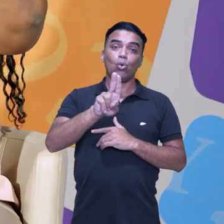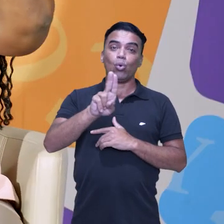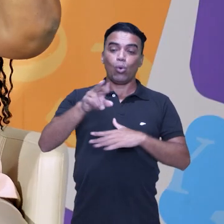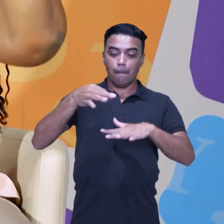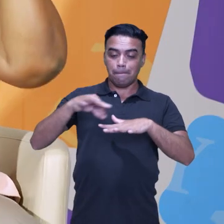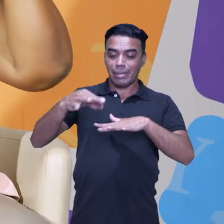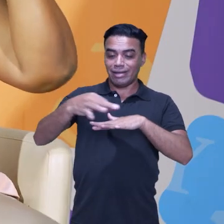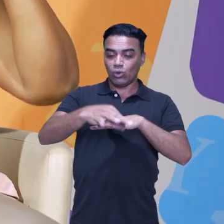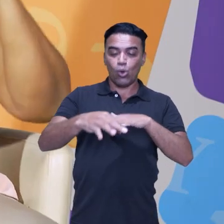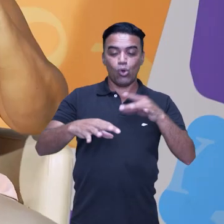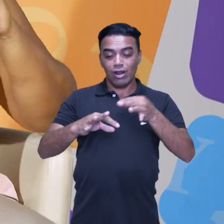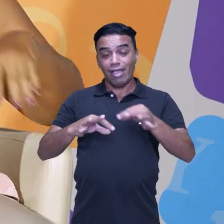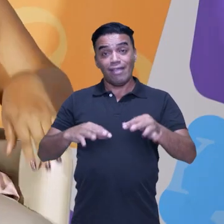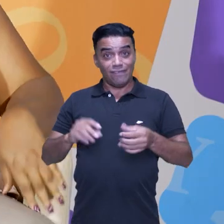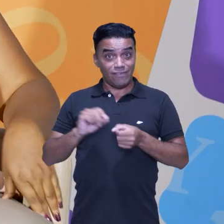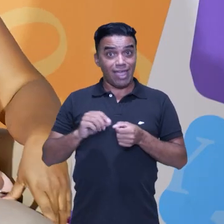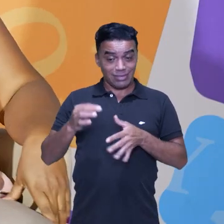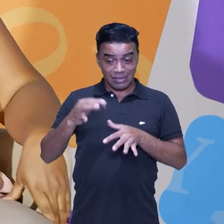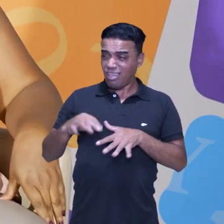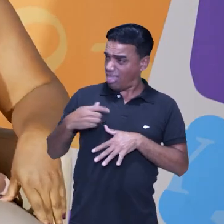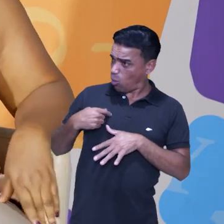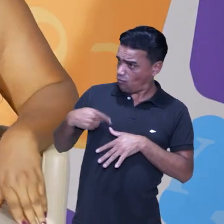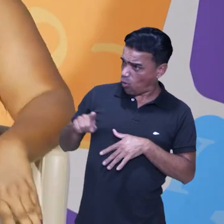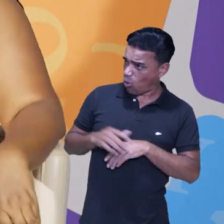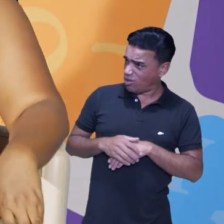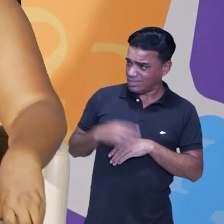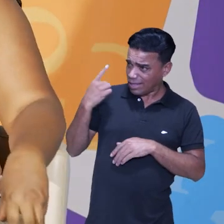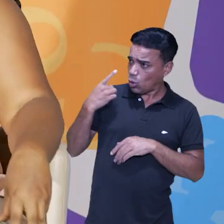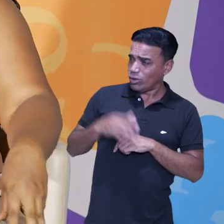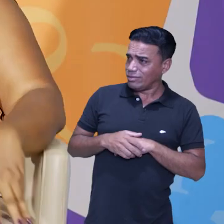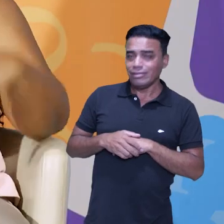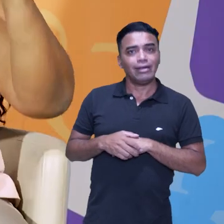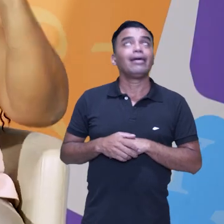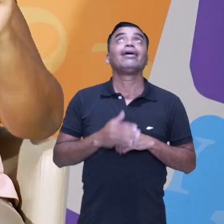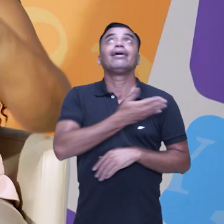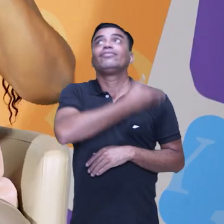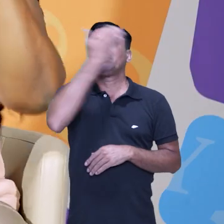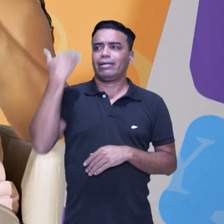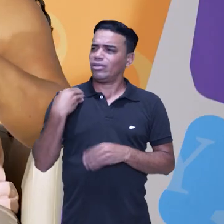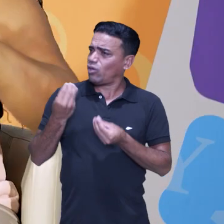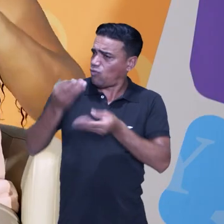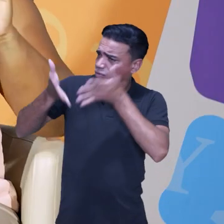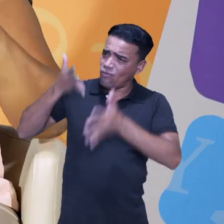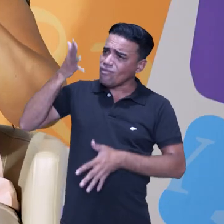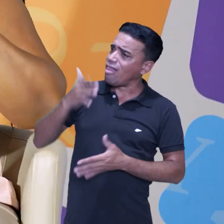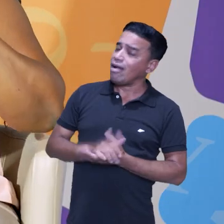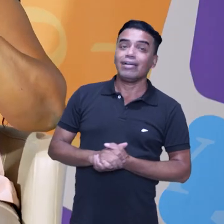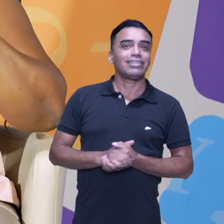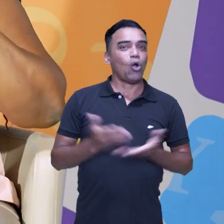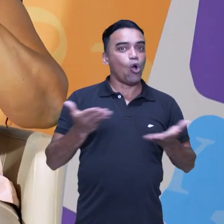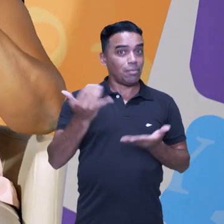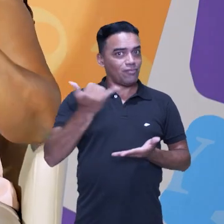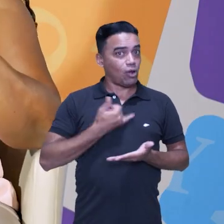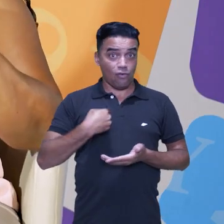que fez minhas unhas hoje, que fala assim, é eu mesmo? Você tá doida? Ave Maria, como que eu vou fazer? O que eu vou falar? Hoje ela falou comigo